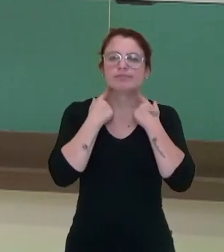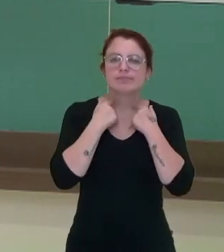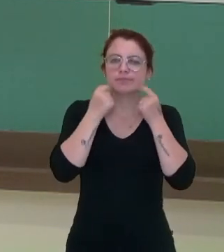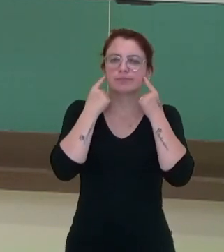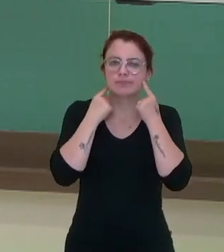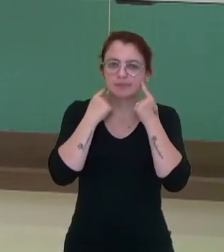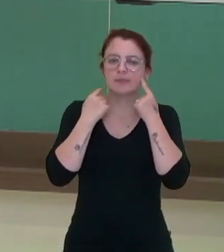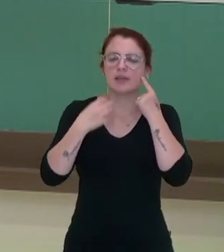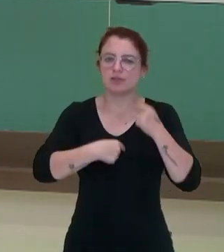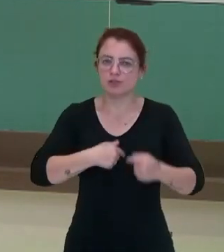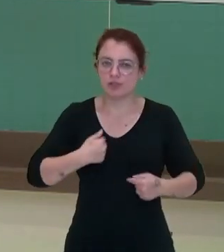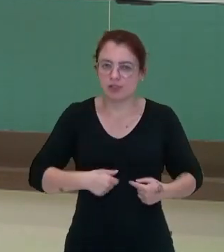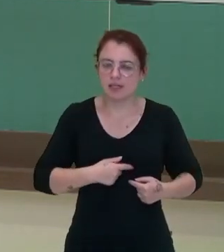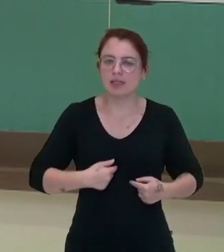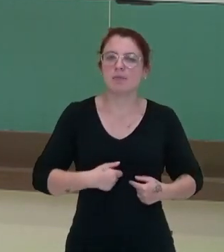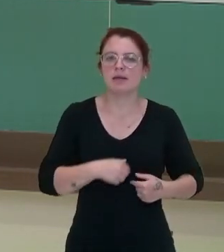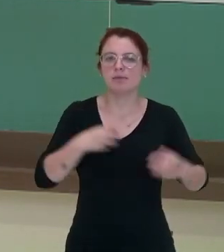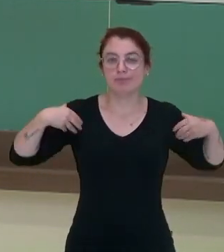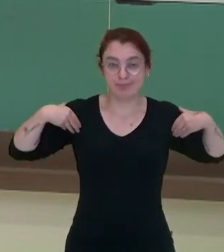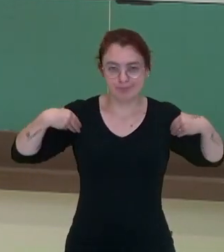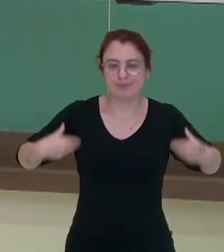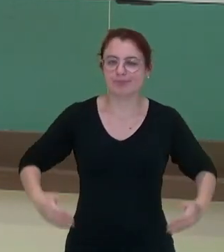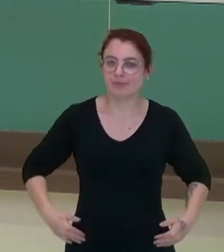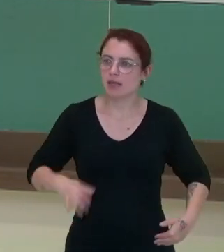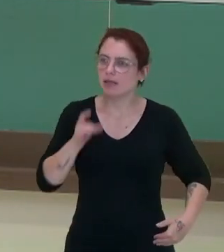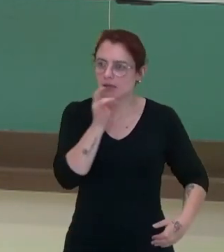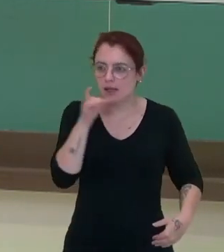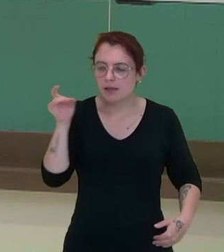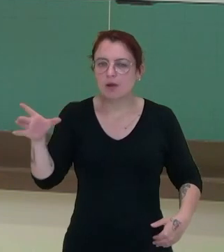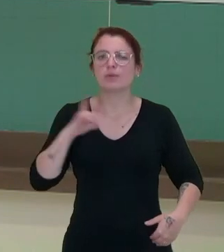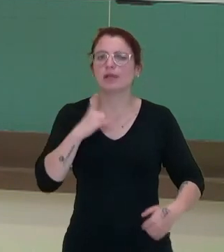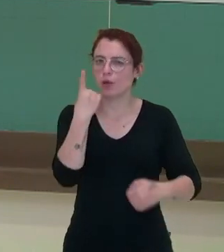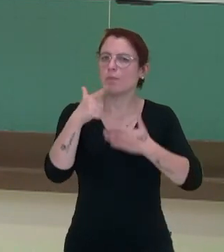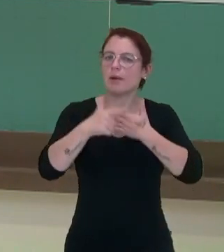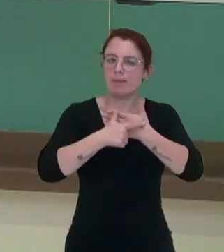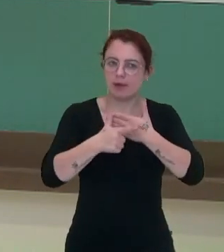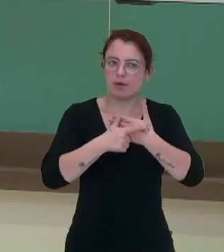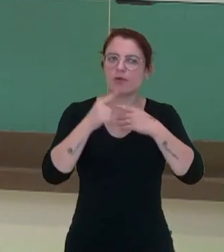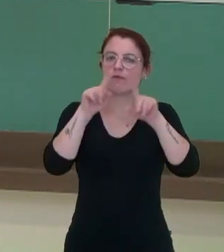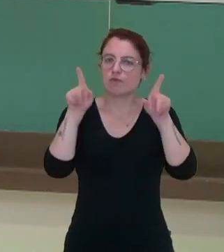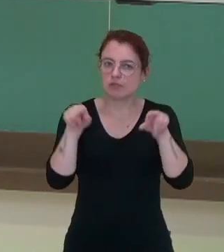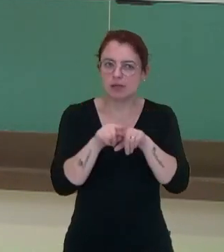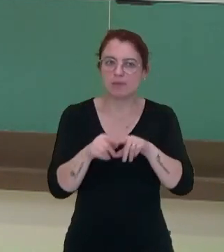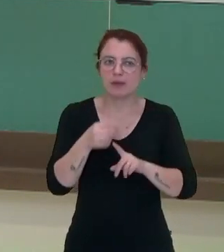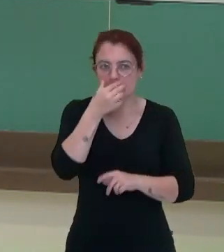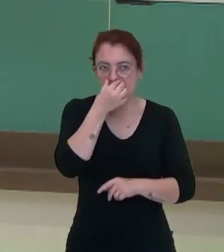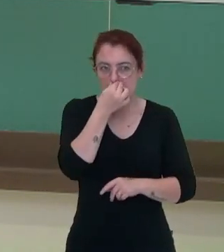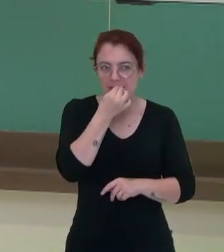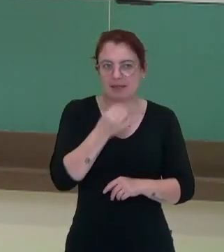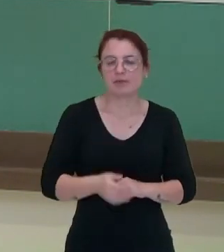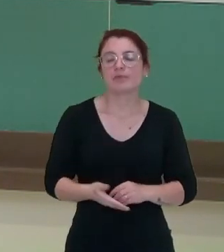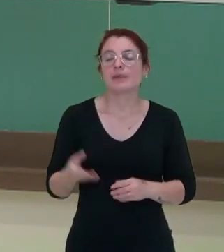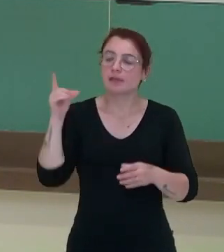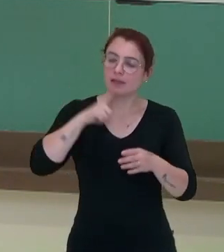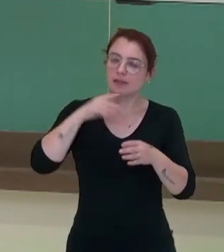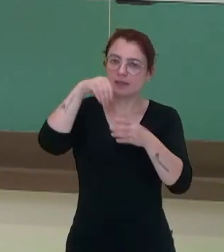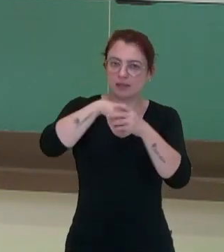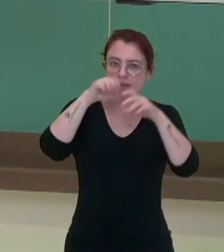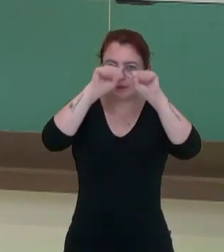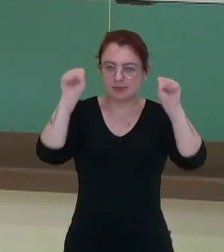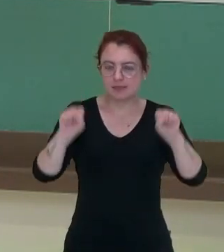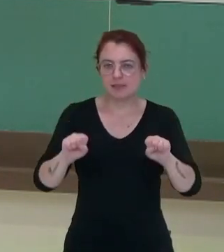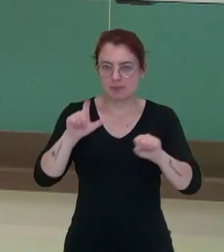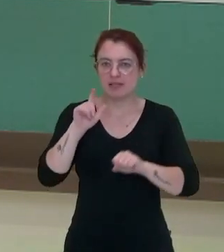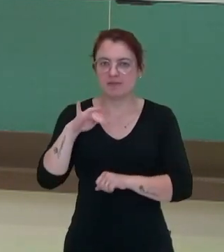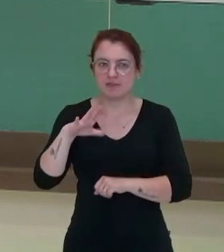vasos linfáticos, cada um com um papel e com uma função. As funções dessas estruturas que fazem parte do sistema